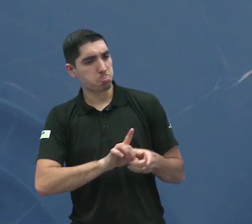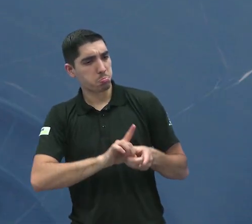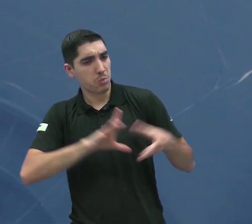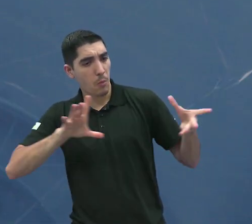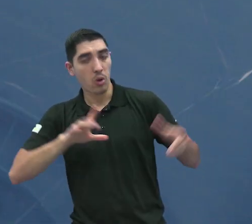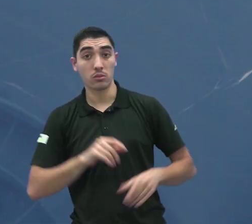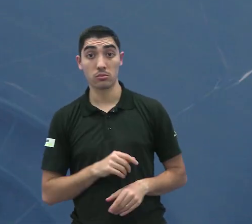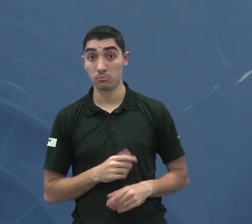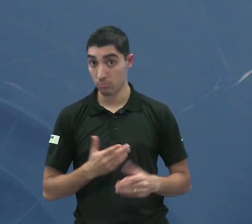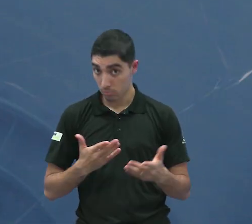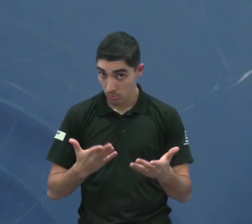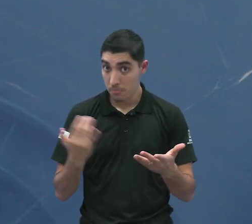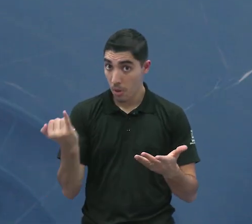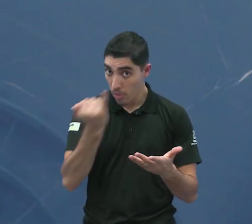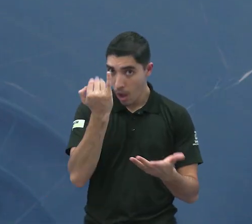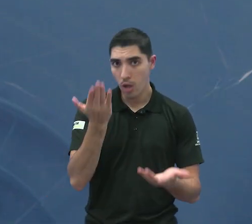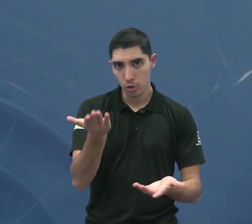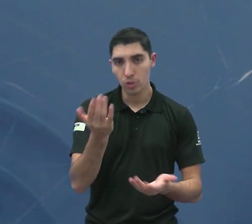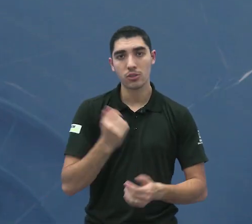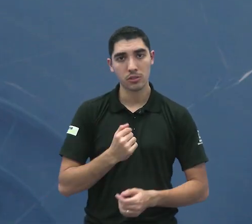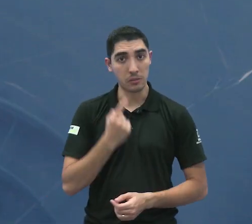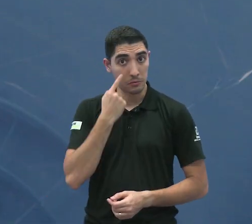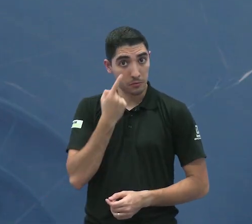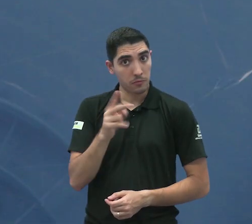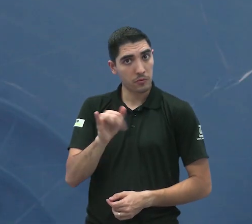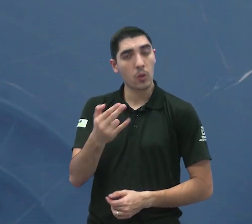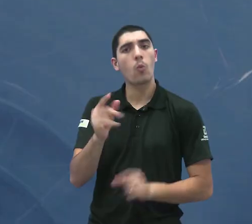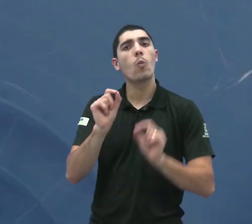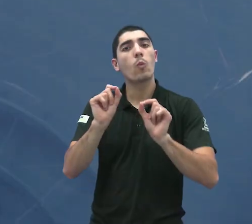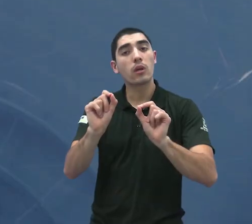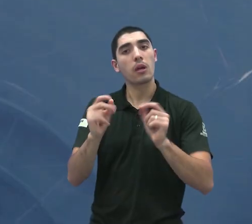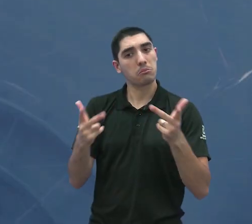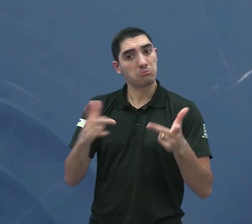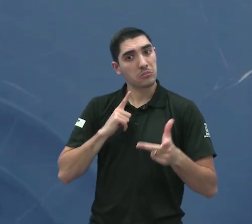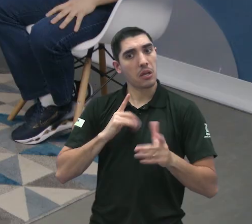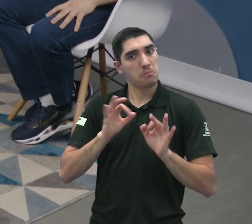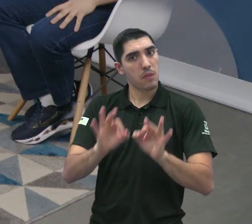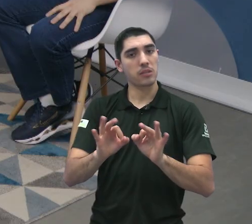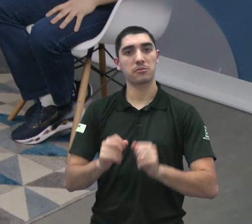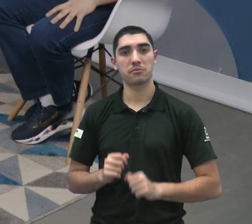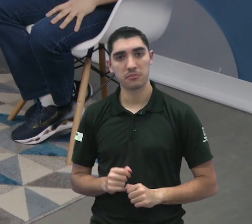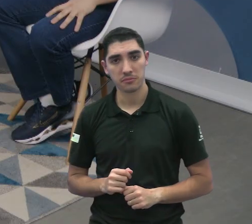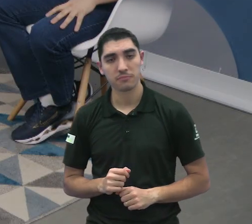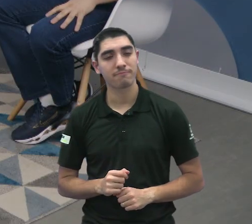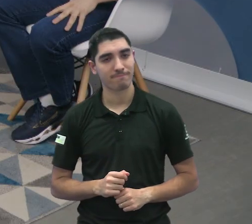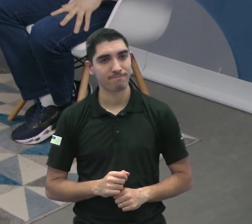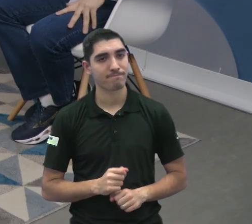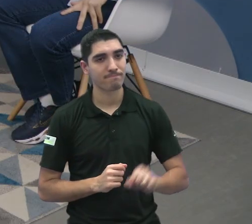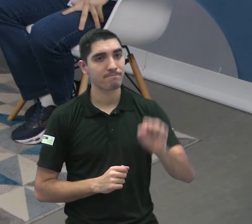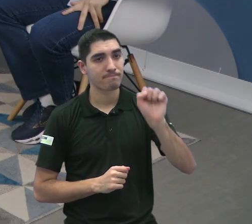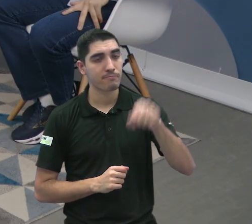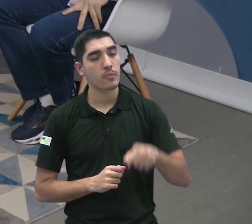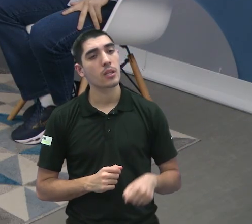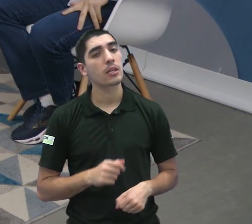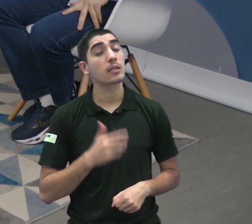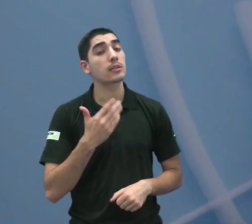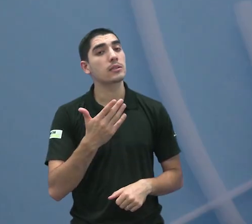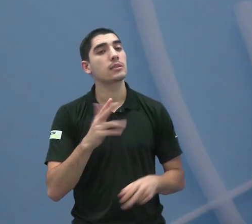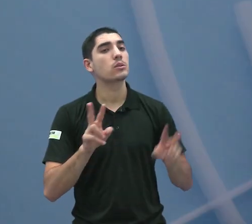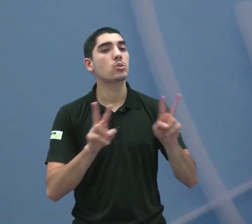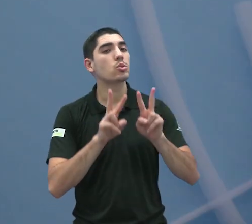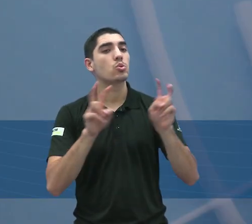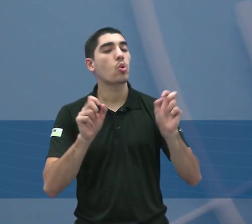né? E saber que, de fato, isso vem acontecendo. Né? Bom, gente, e ainda sobre os efeitos,